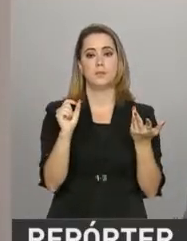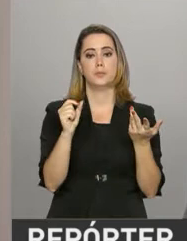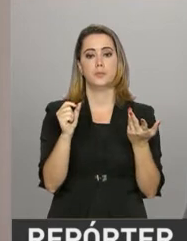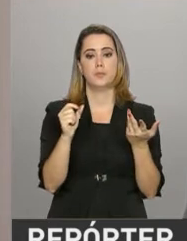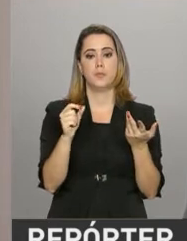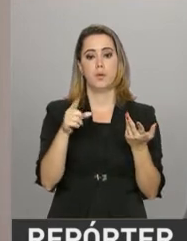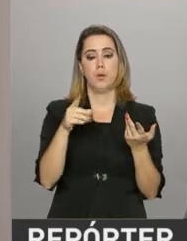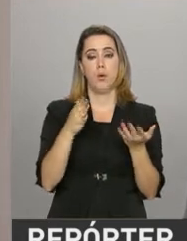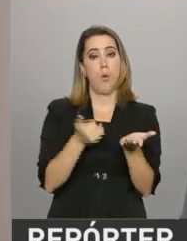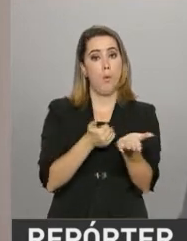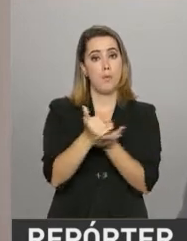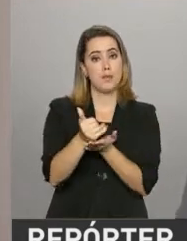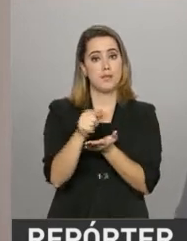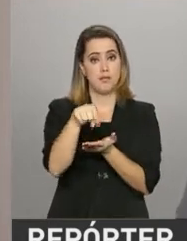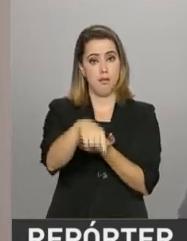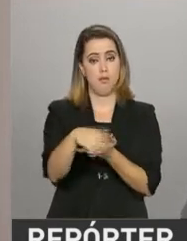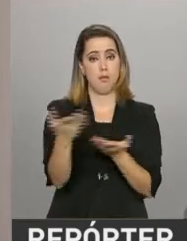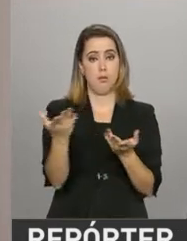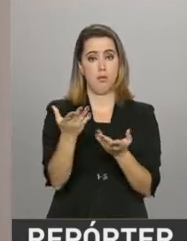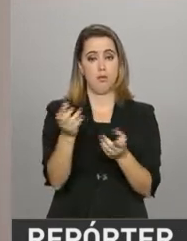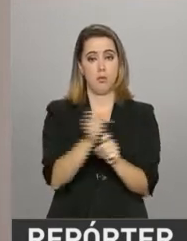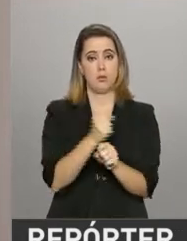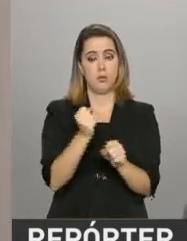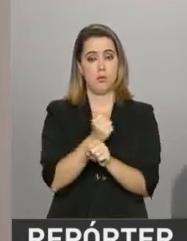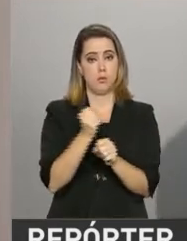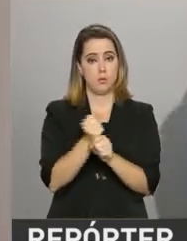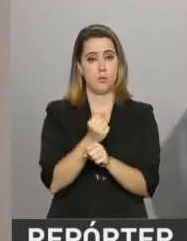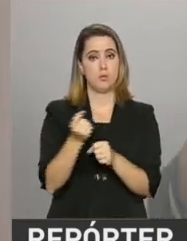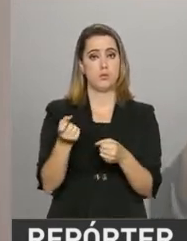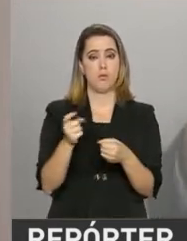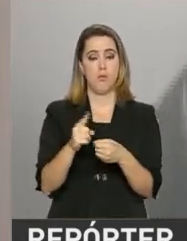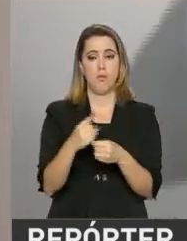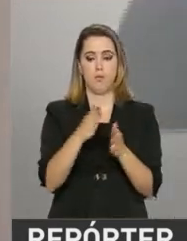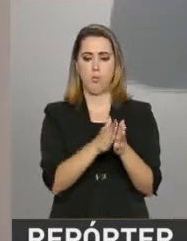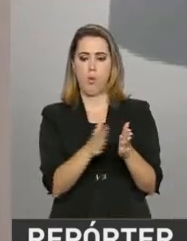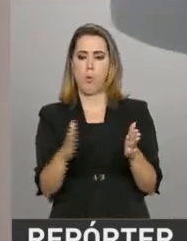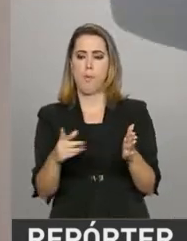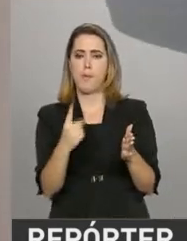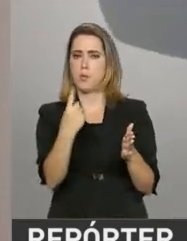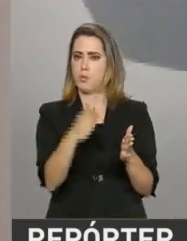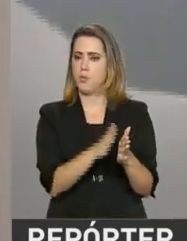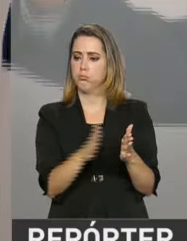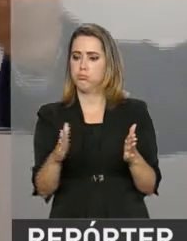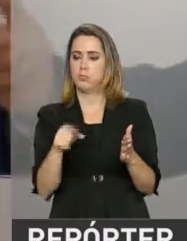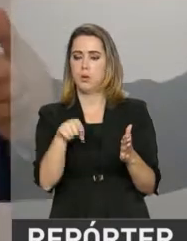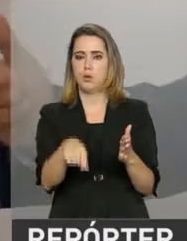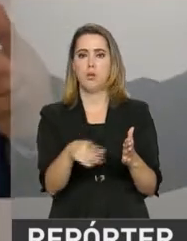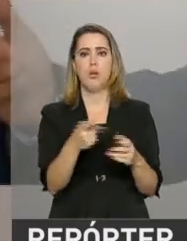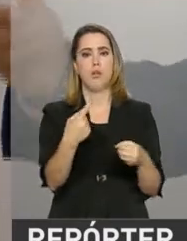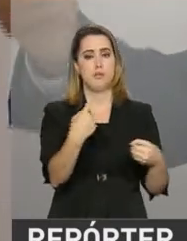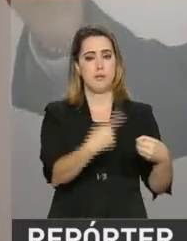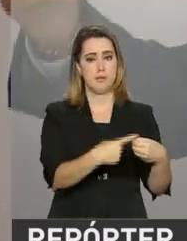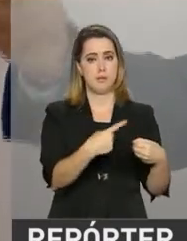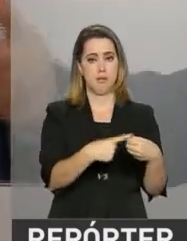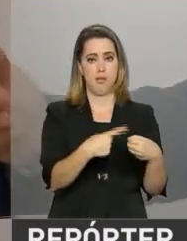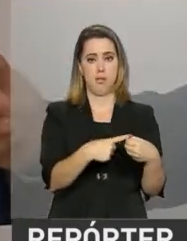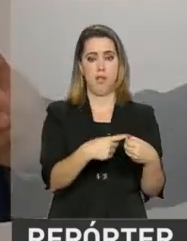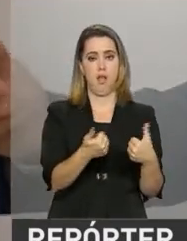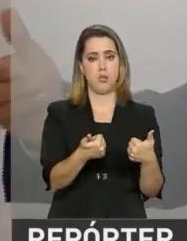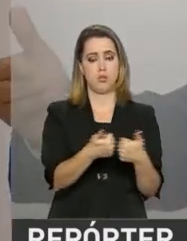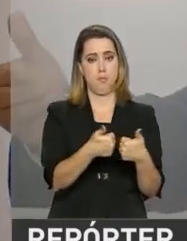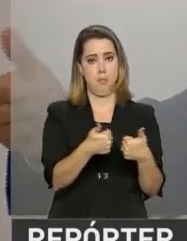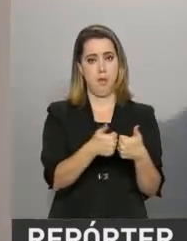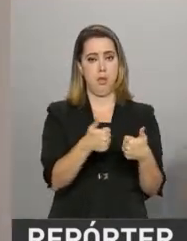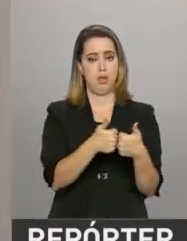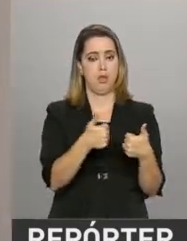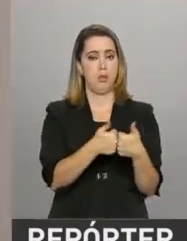dando a ordem de início para a retomada do lote 1, que sai de Propriá, na divisa, senadora, com Alagoas